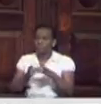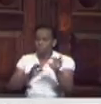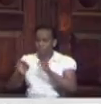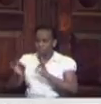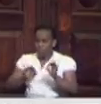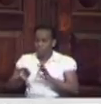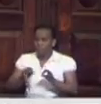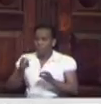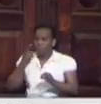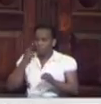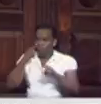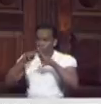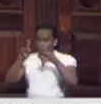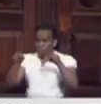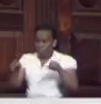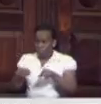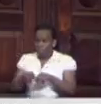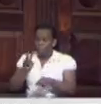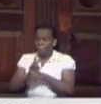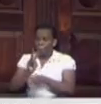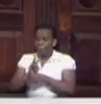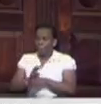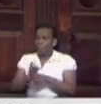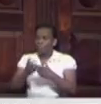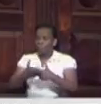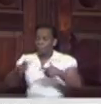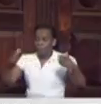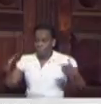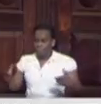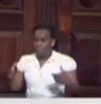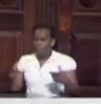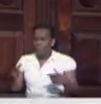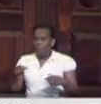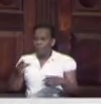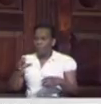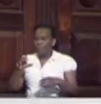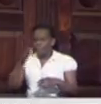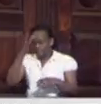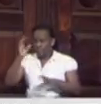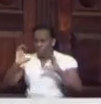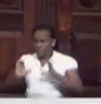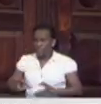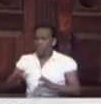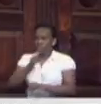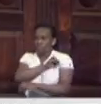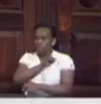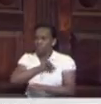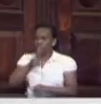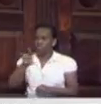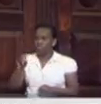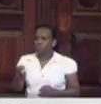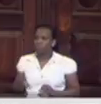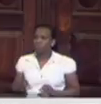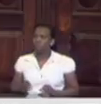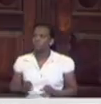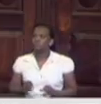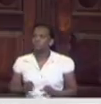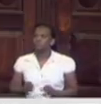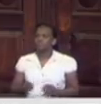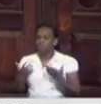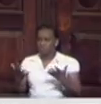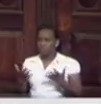com quadros que representam a maioria do cidadão da cidade do Rio de Janeiro. Então a gente espera exatamente